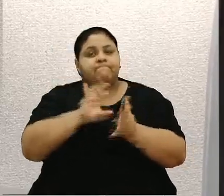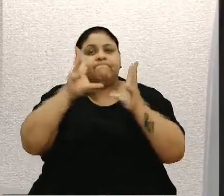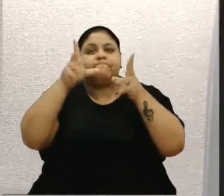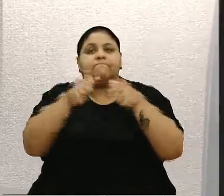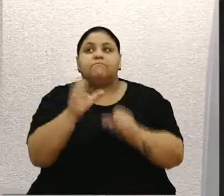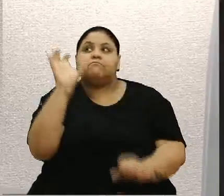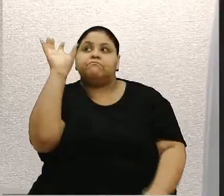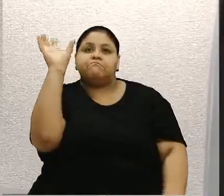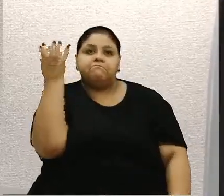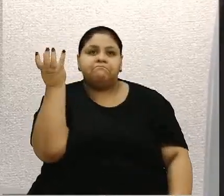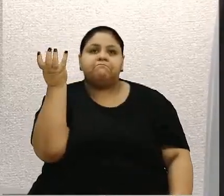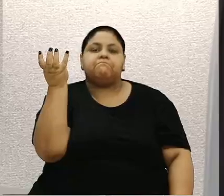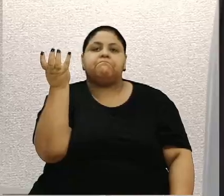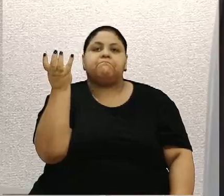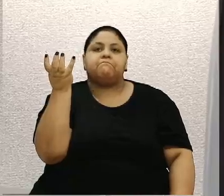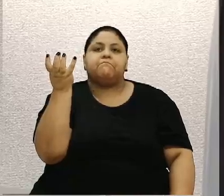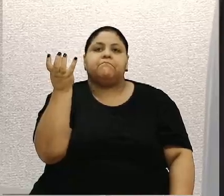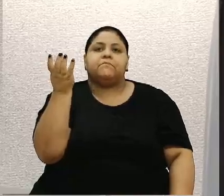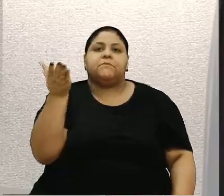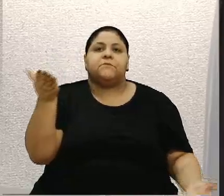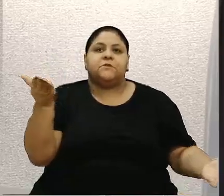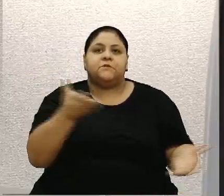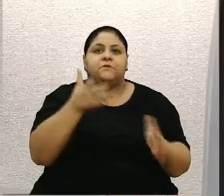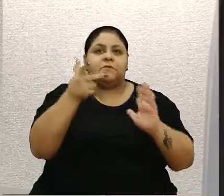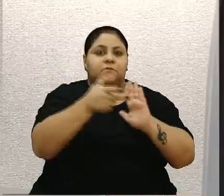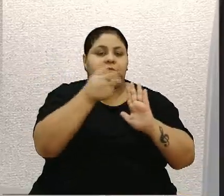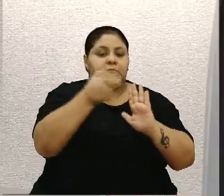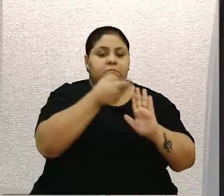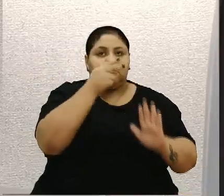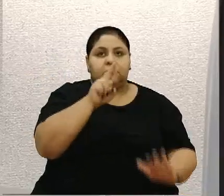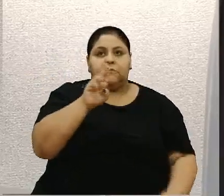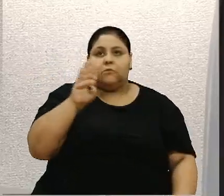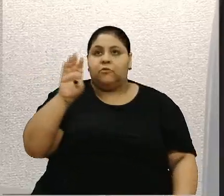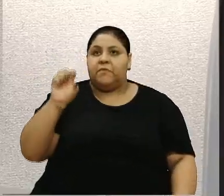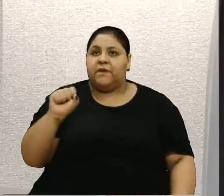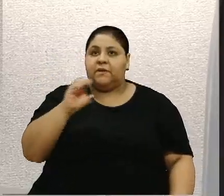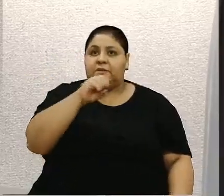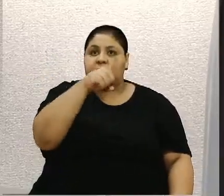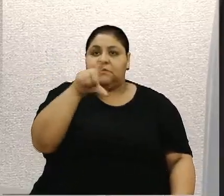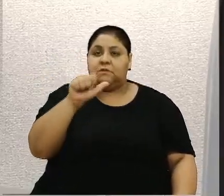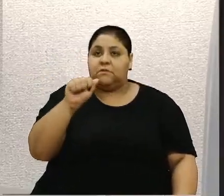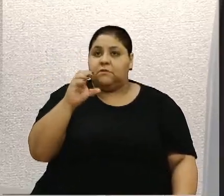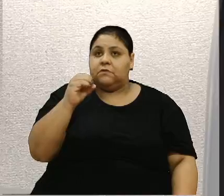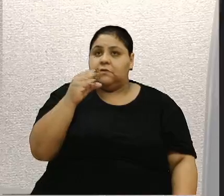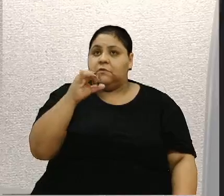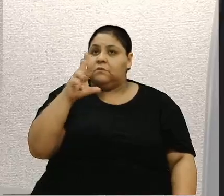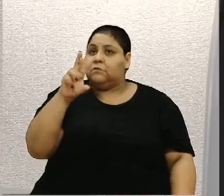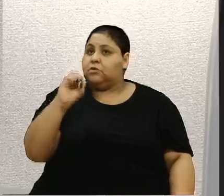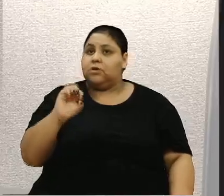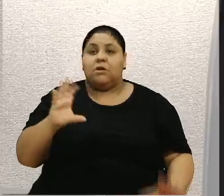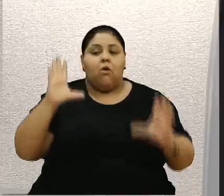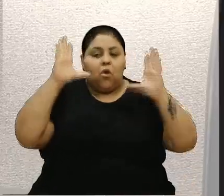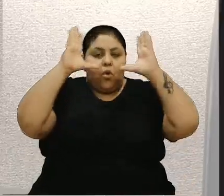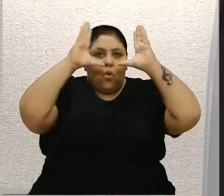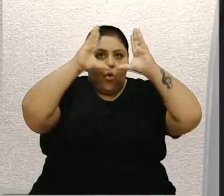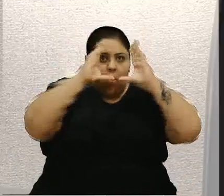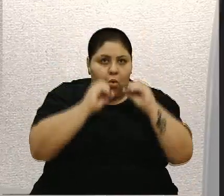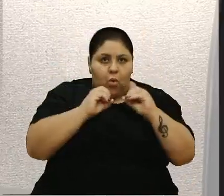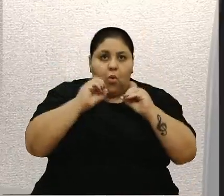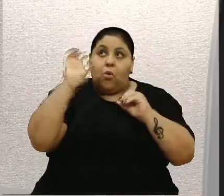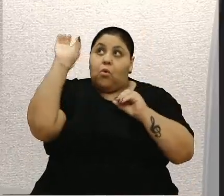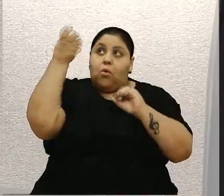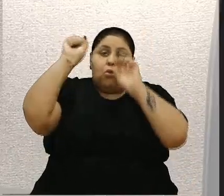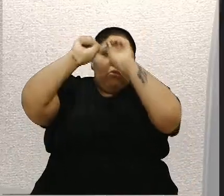Bressan, eu fiz já vários protocolos, a UBS do San Siro. tá tudo no escuro. São